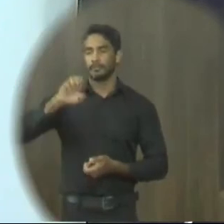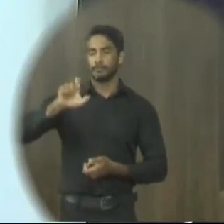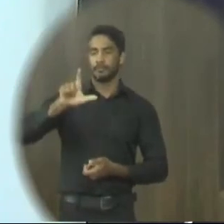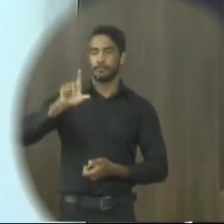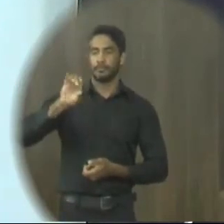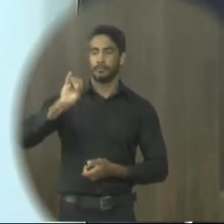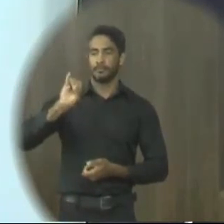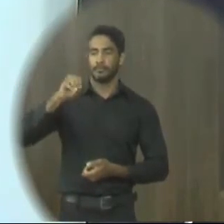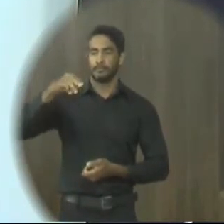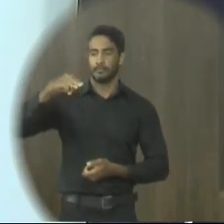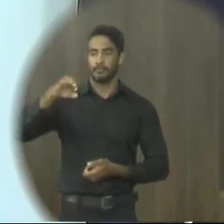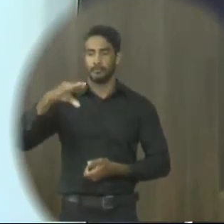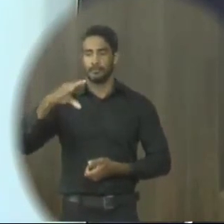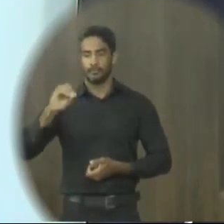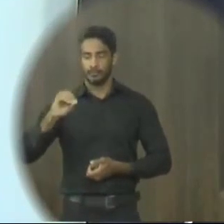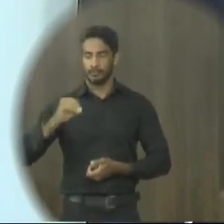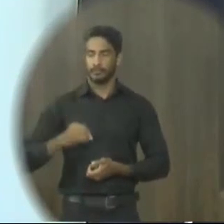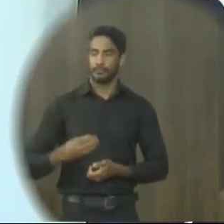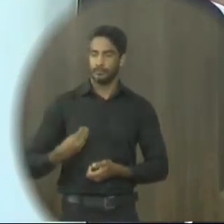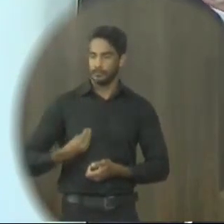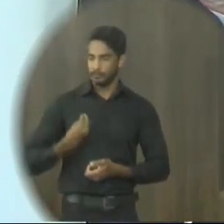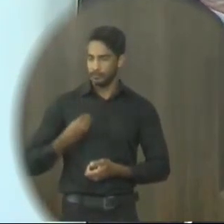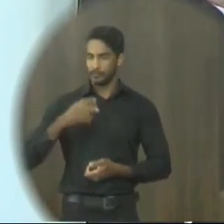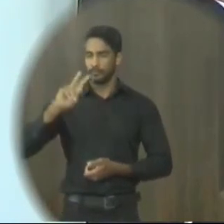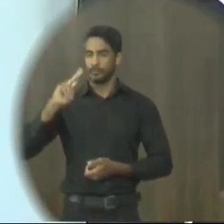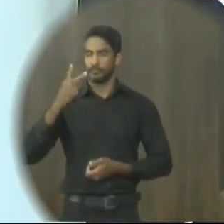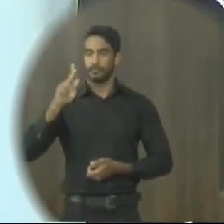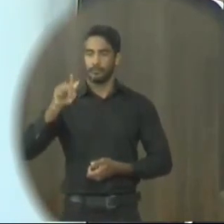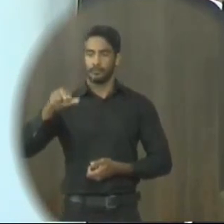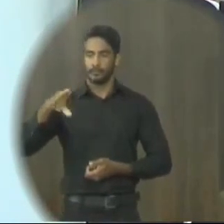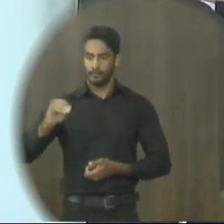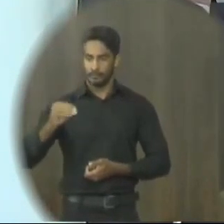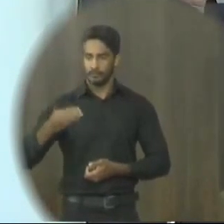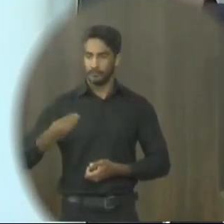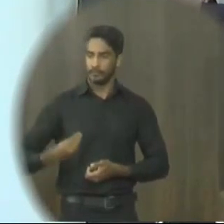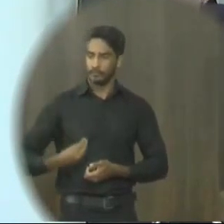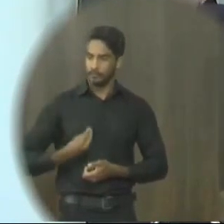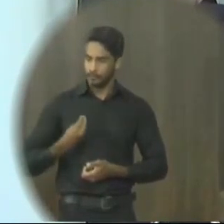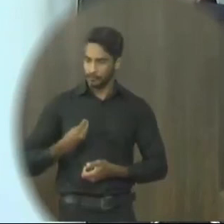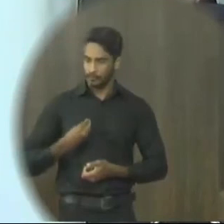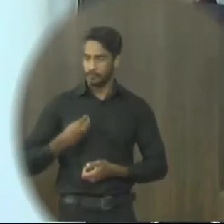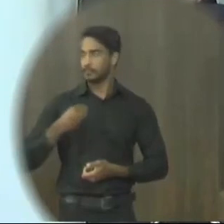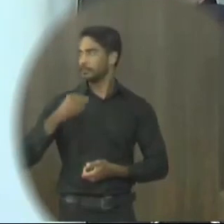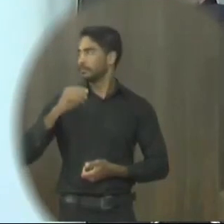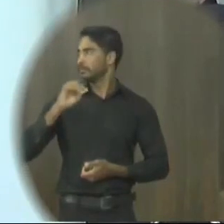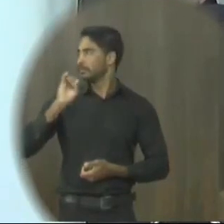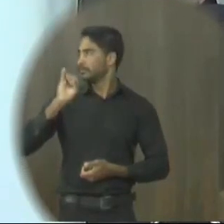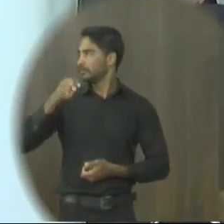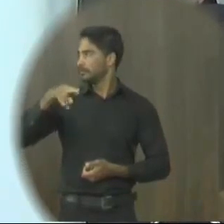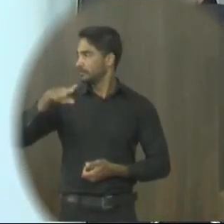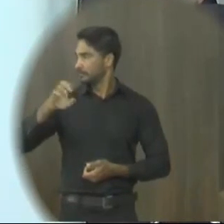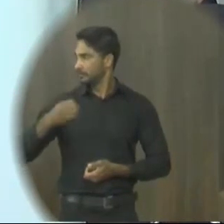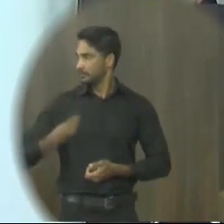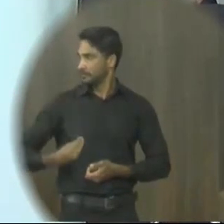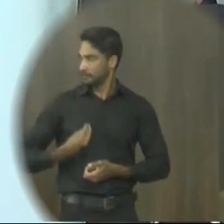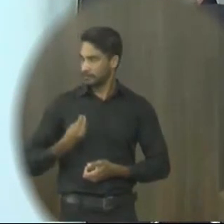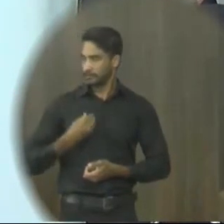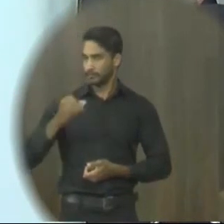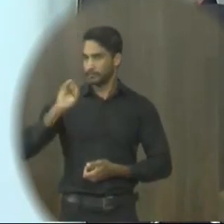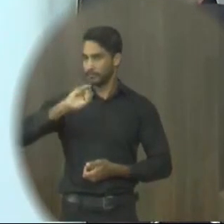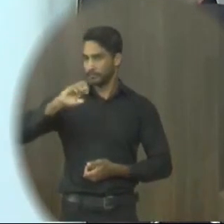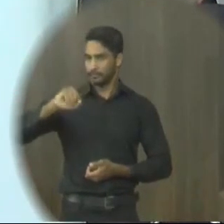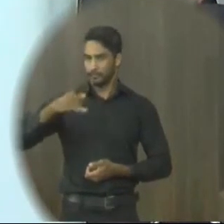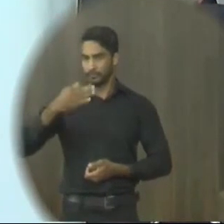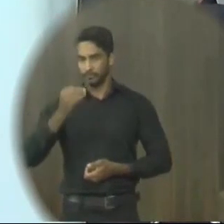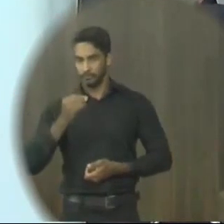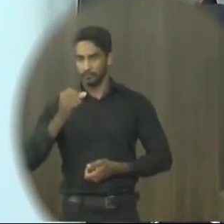Elismácio Rocha Ferreira. Presente. Hugo Leonardo da Silva do Carlos. Presente. Da Silva Pedro. Presente. João Pereira da Silva.